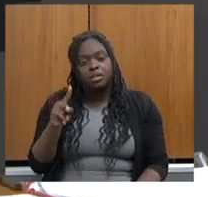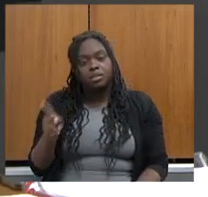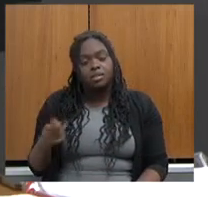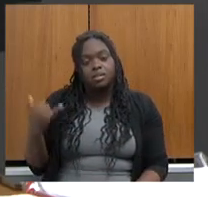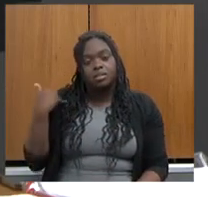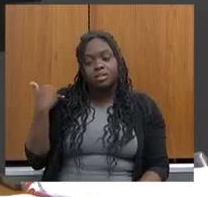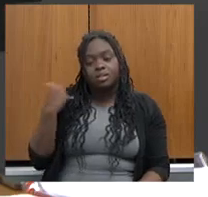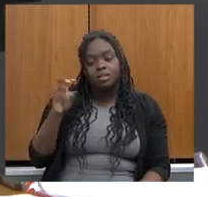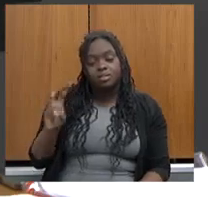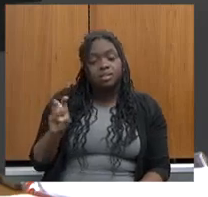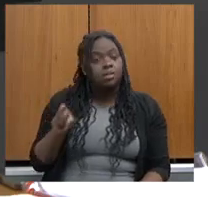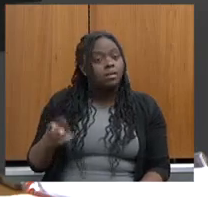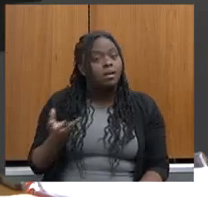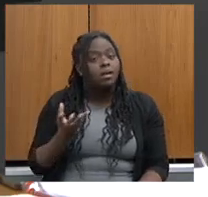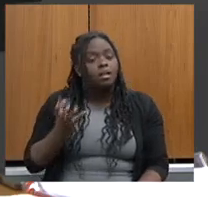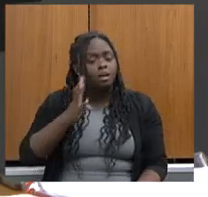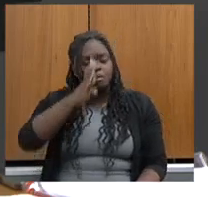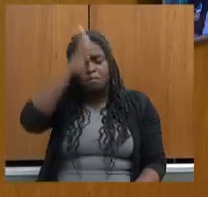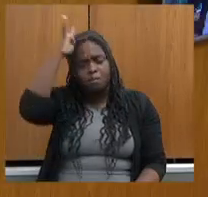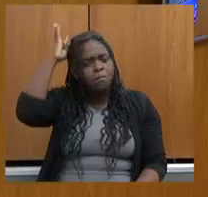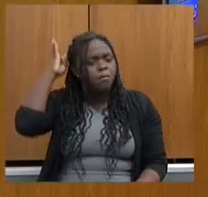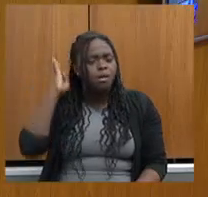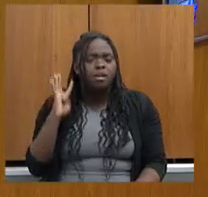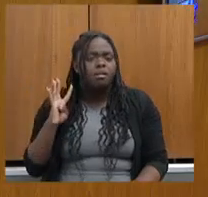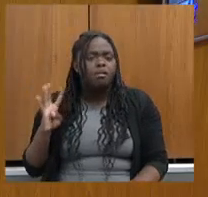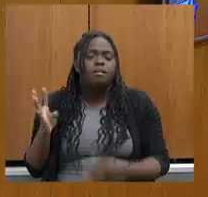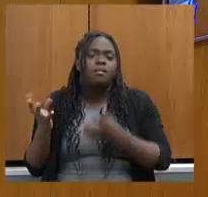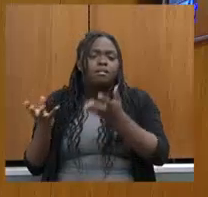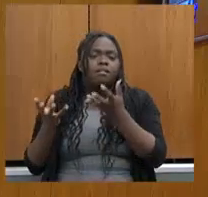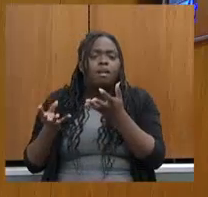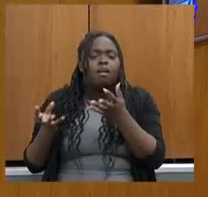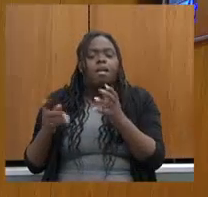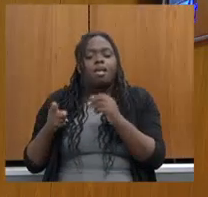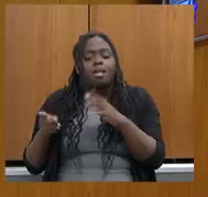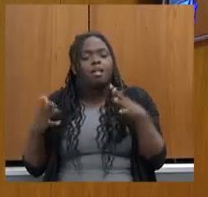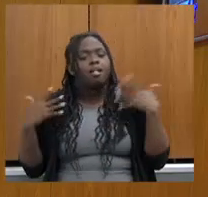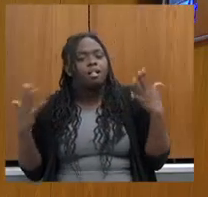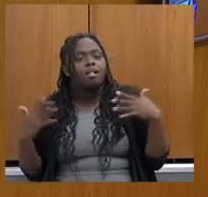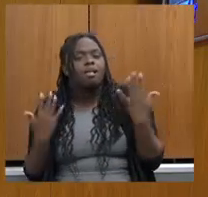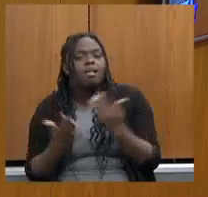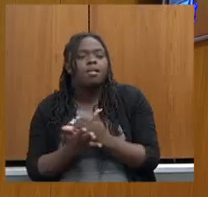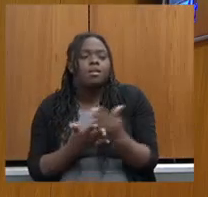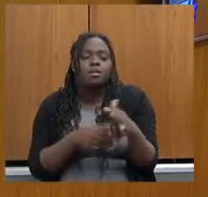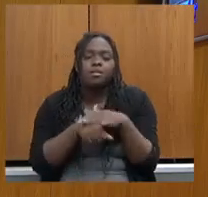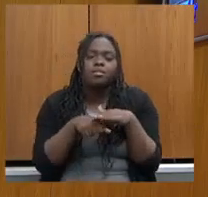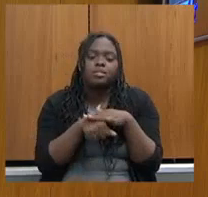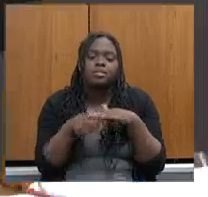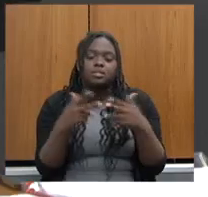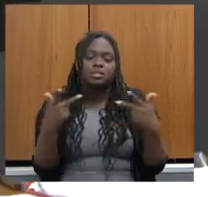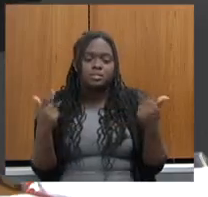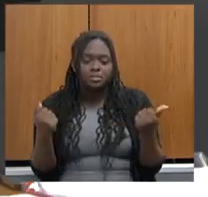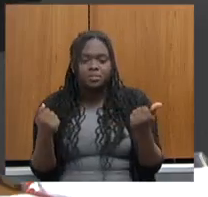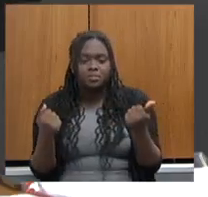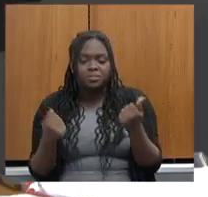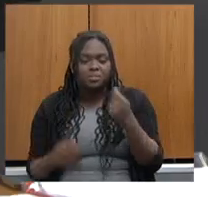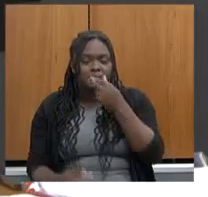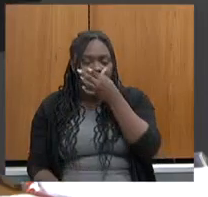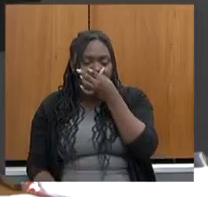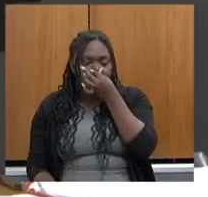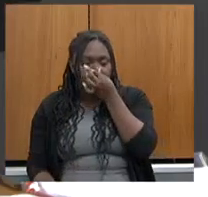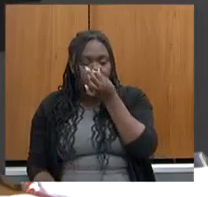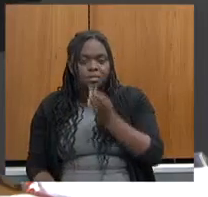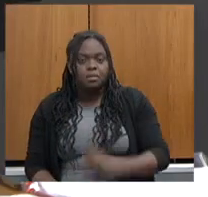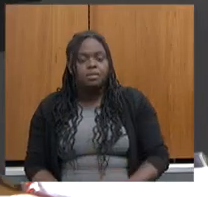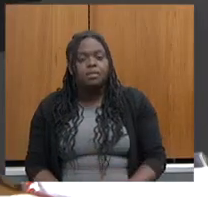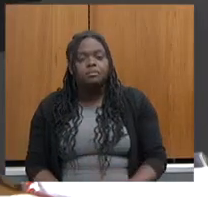jeito esse bombeira e fica entusiasmada começa a conversar as coisas Então